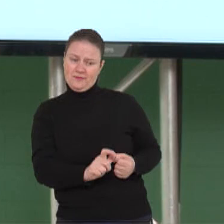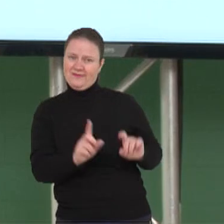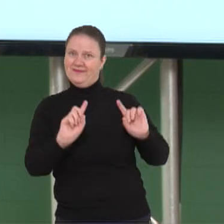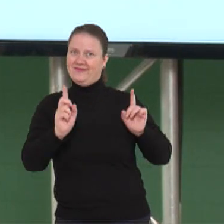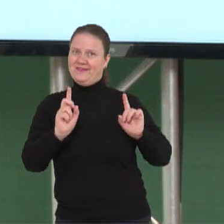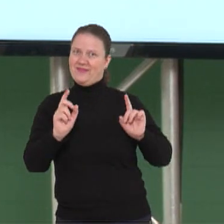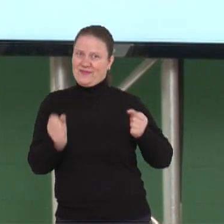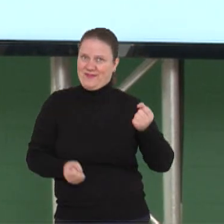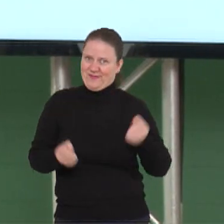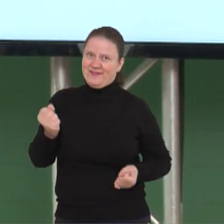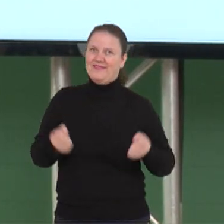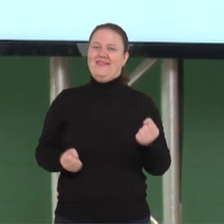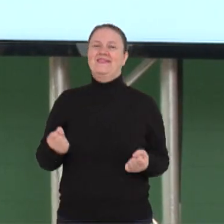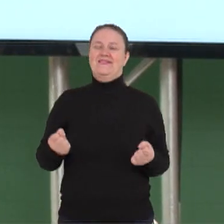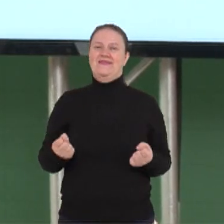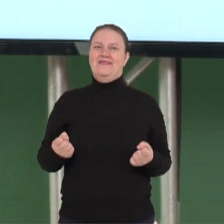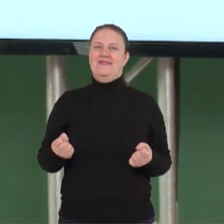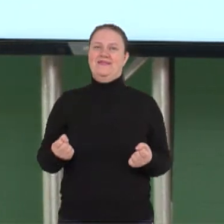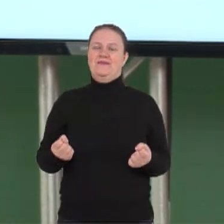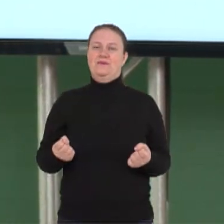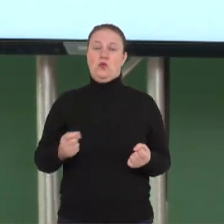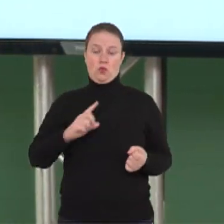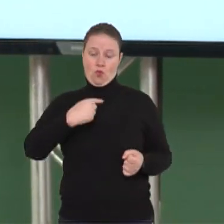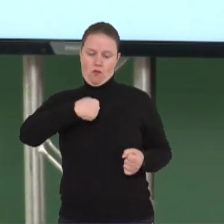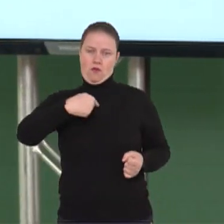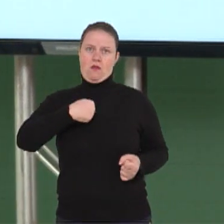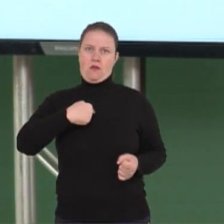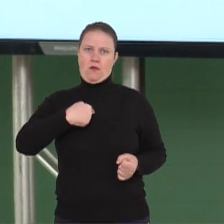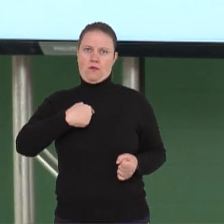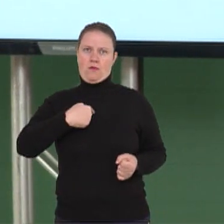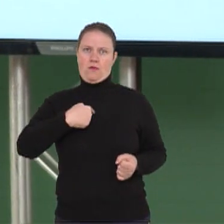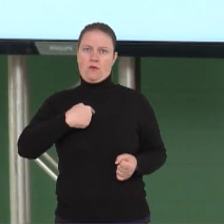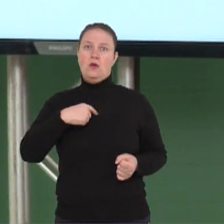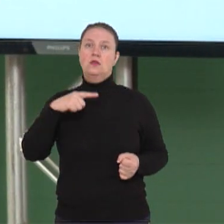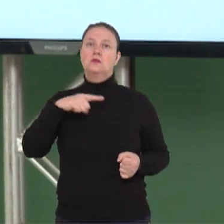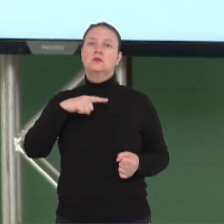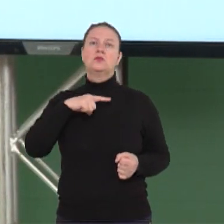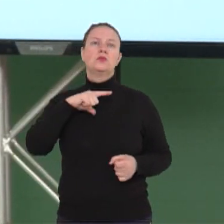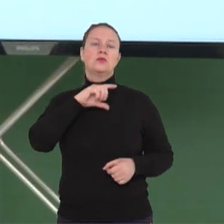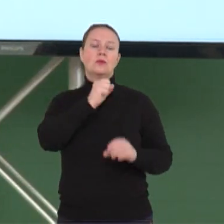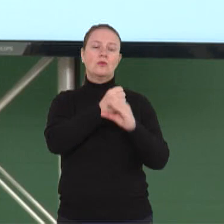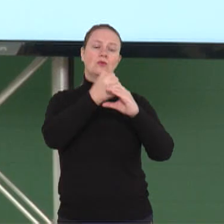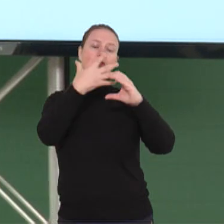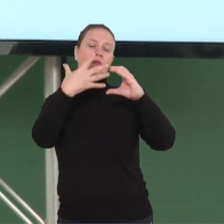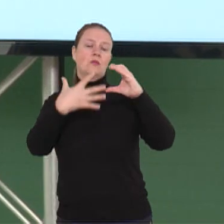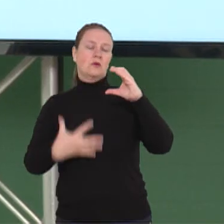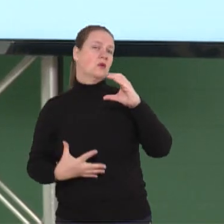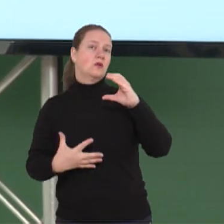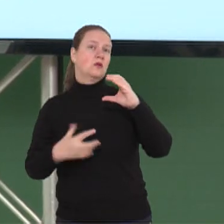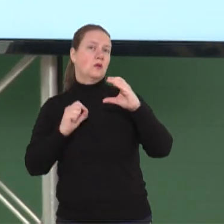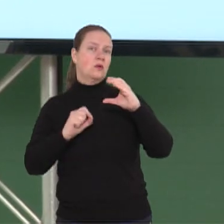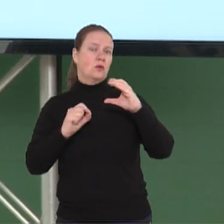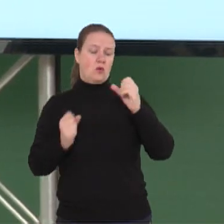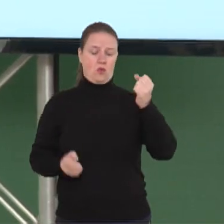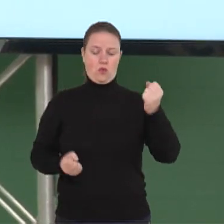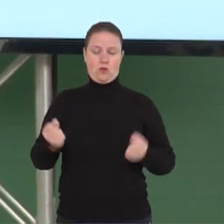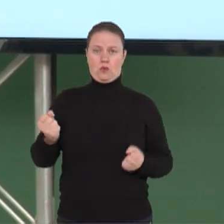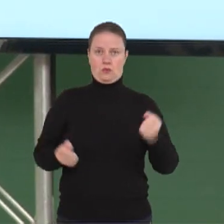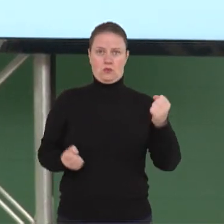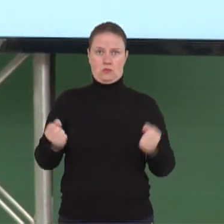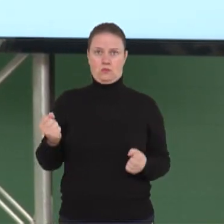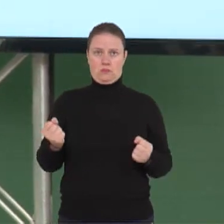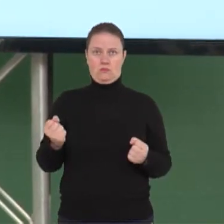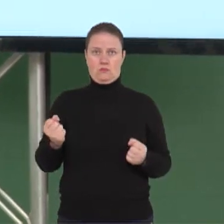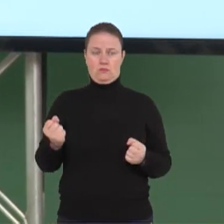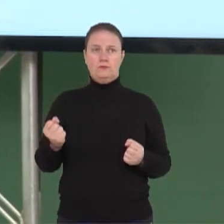né? No caso. Veja, então veja que eu tenho aqui um atributo, uma característica do carro. E carro está onde? No